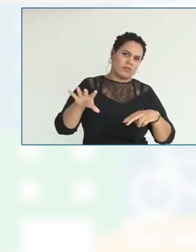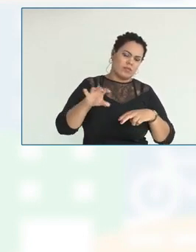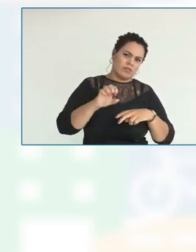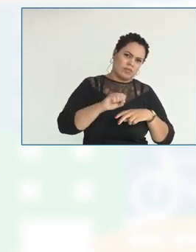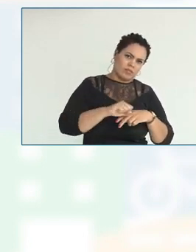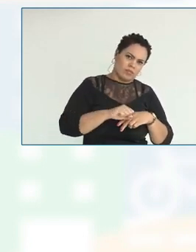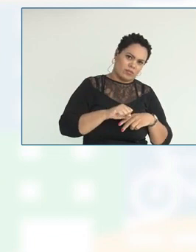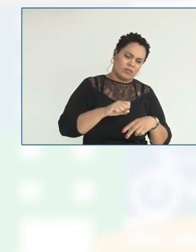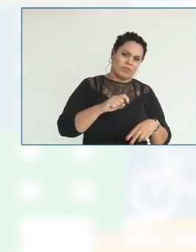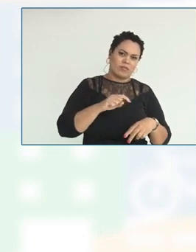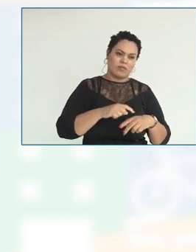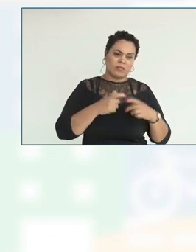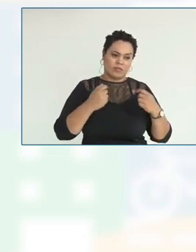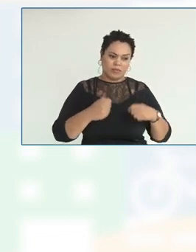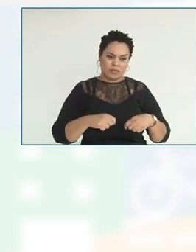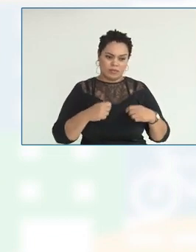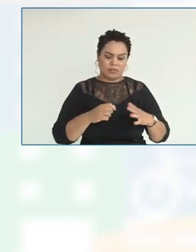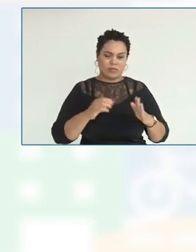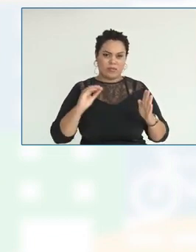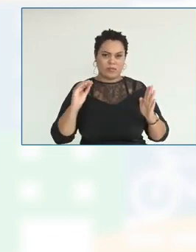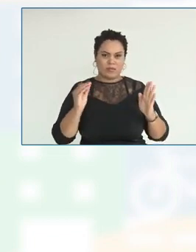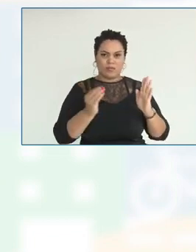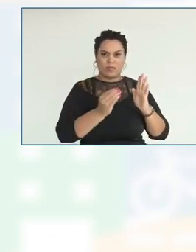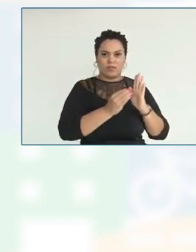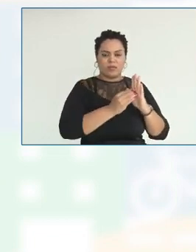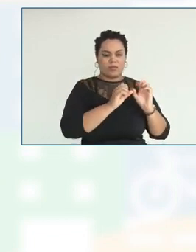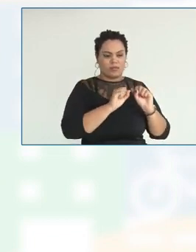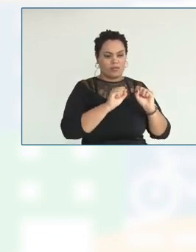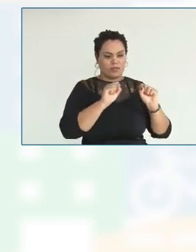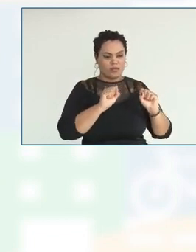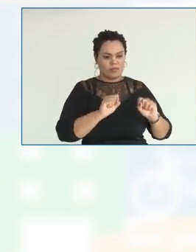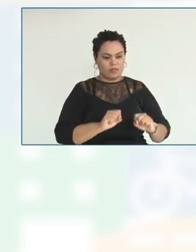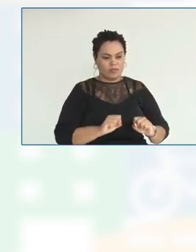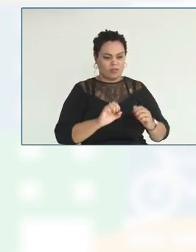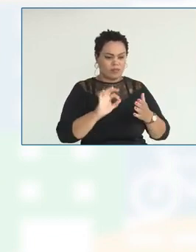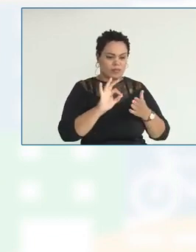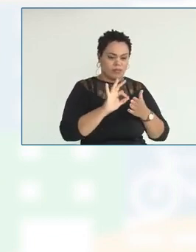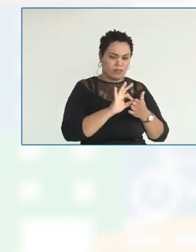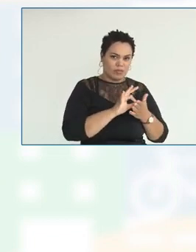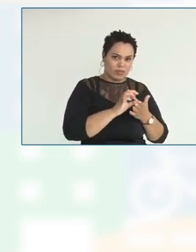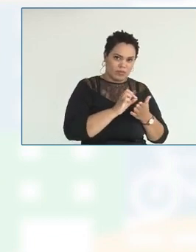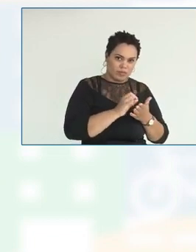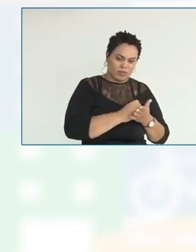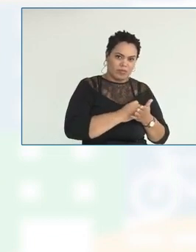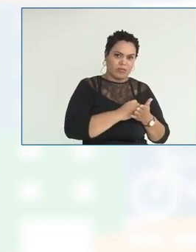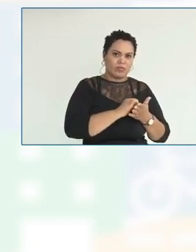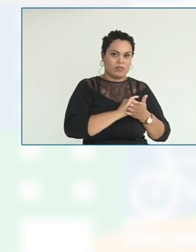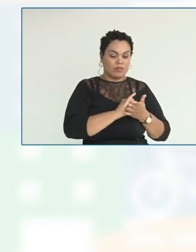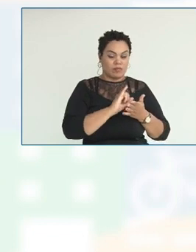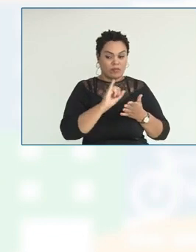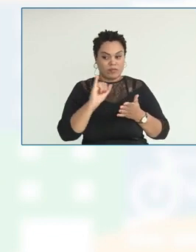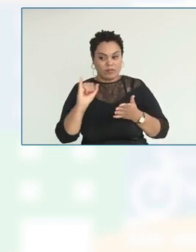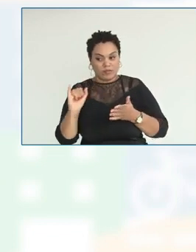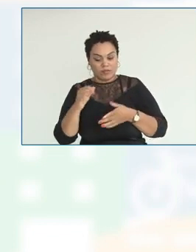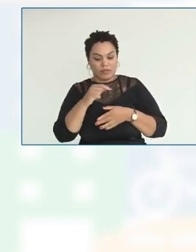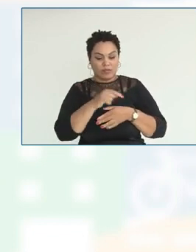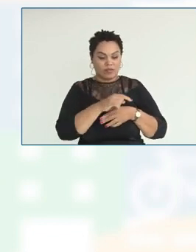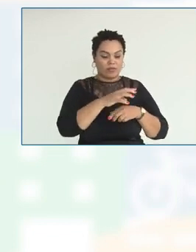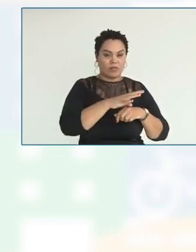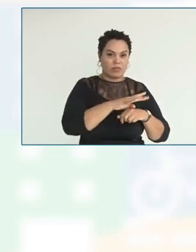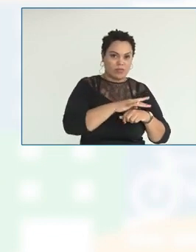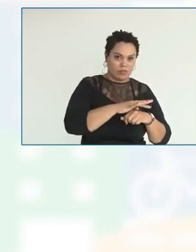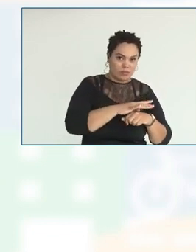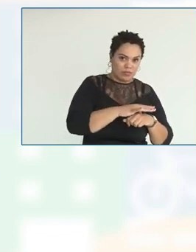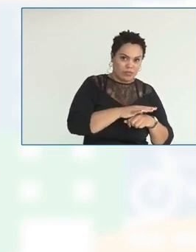ser notificada no SINAM, né? Então, é preenchida uma ficha de notificação de intoxicação exógena do